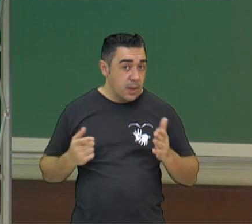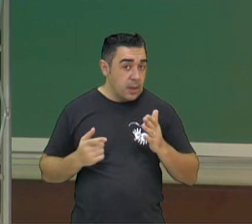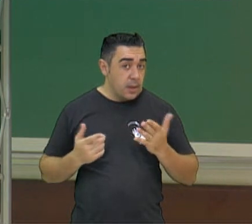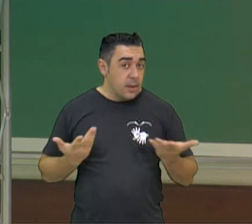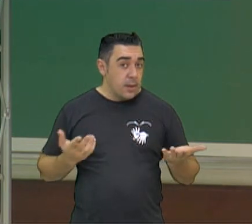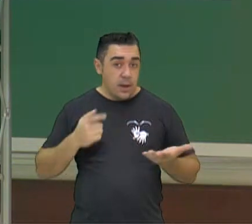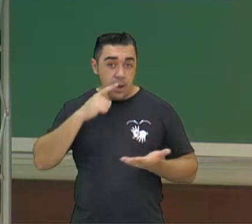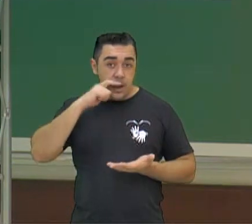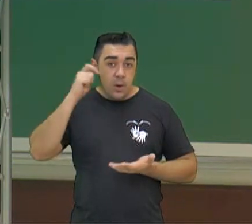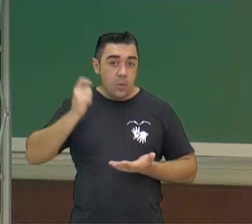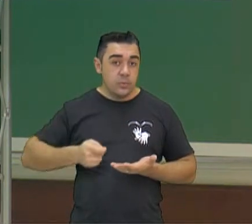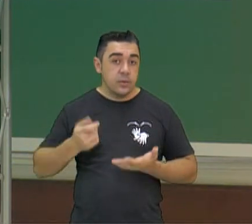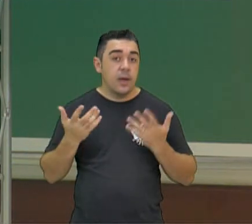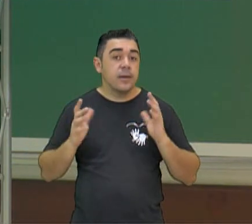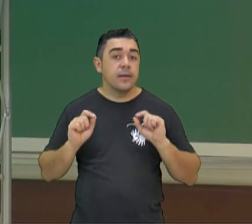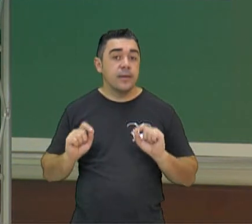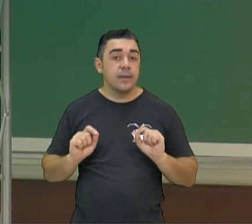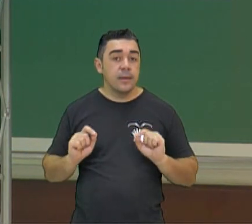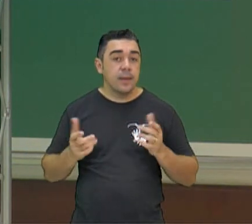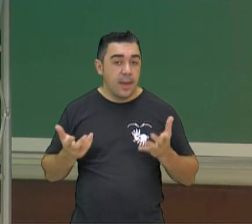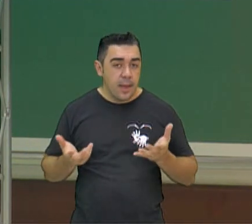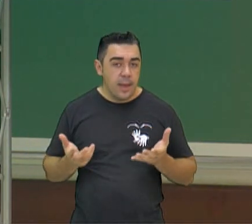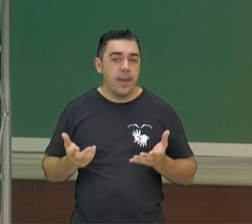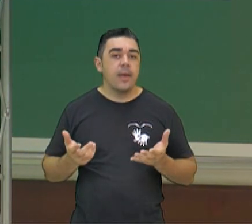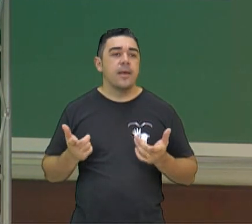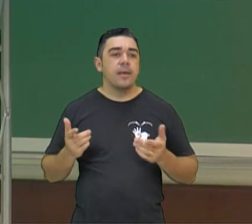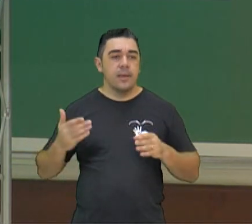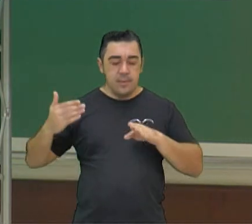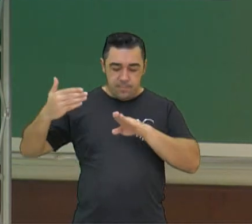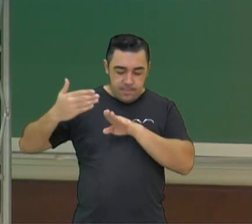quê? Porque ela consiga sair por meio do